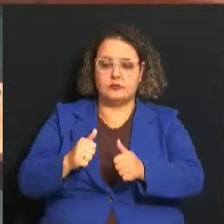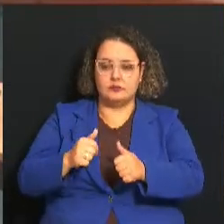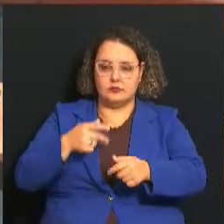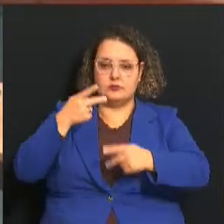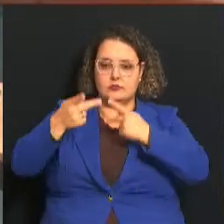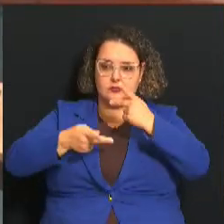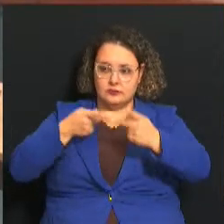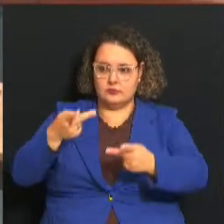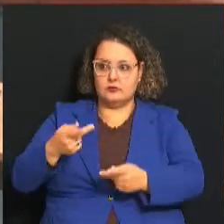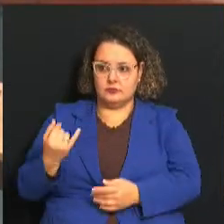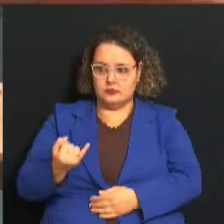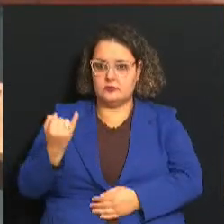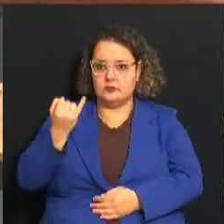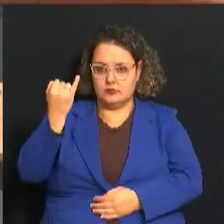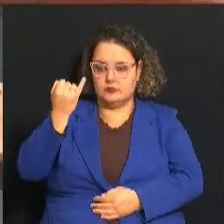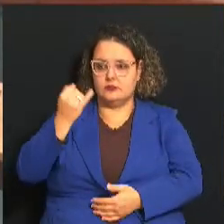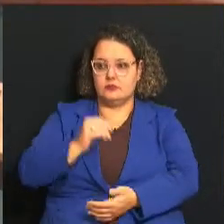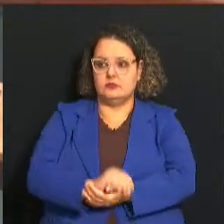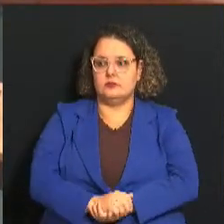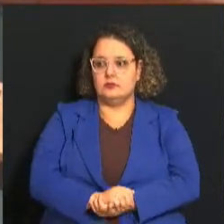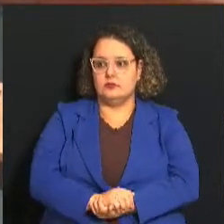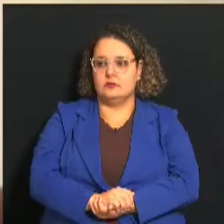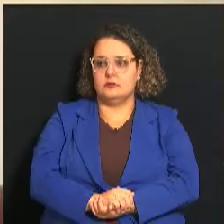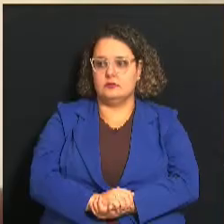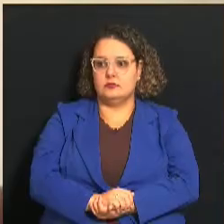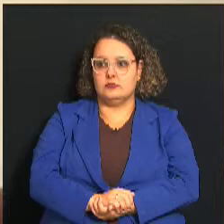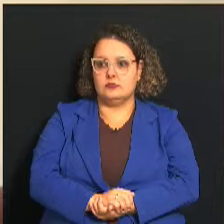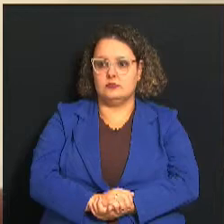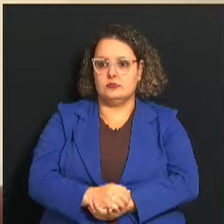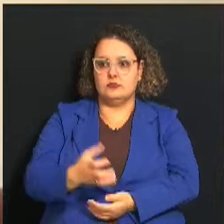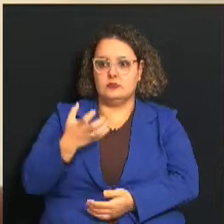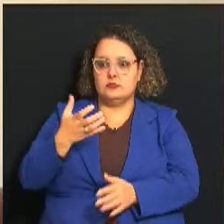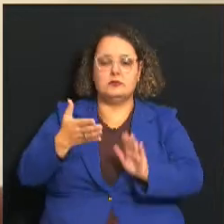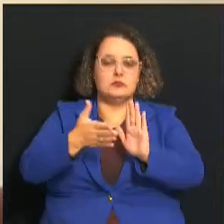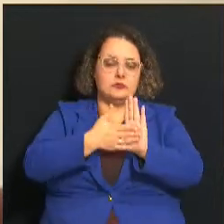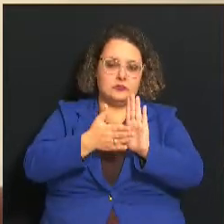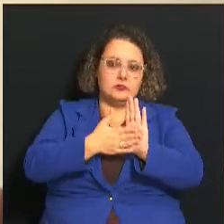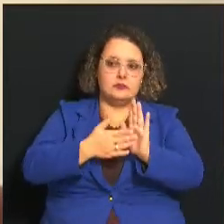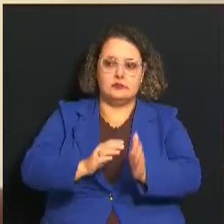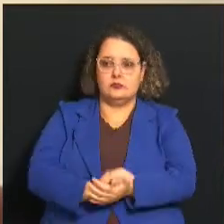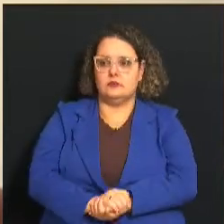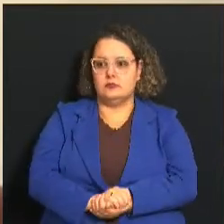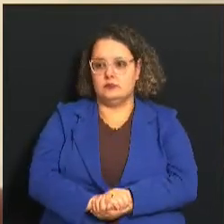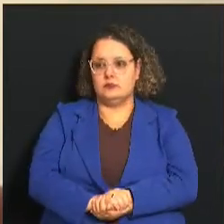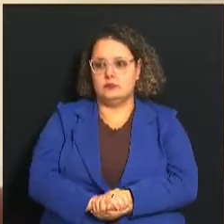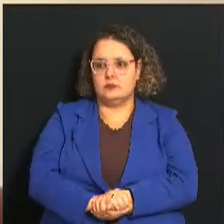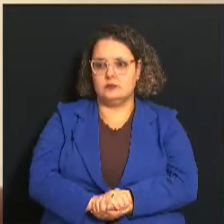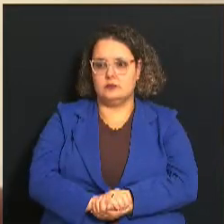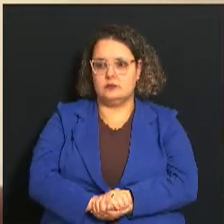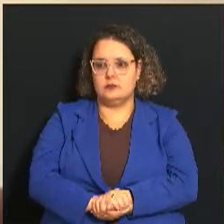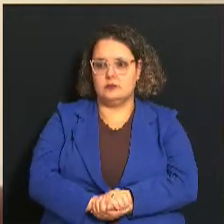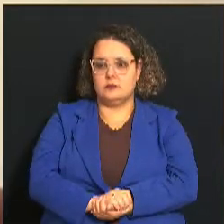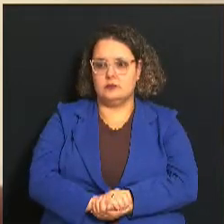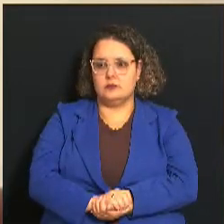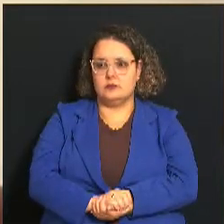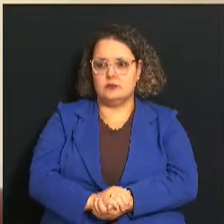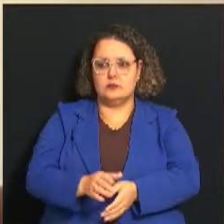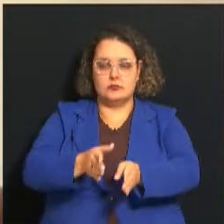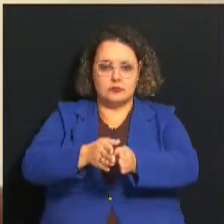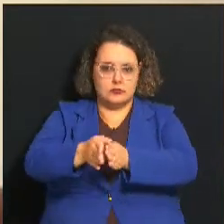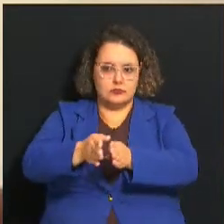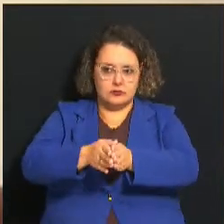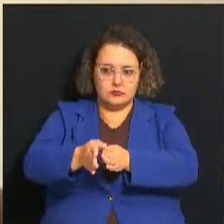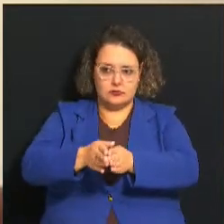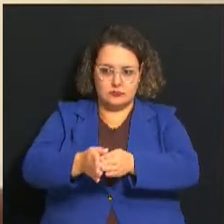foram muito relevantes. Eu já gostaria de propor assim que os conselhos aí, no